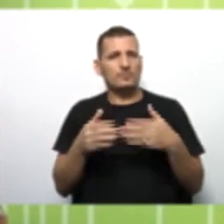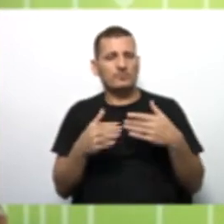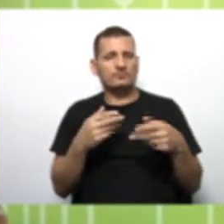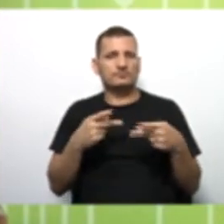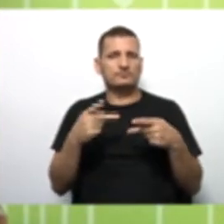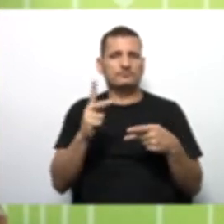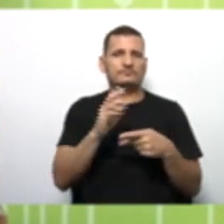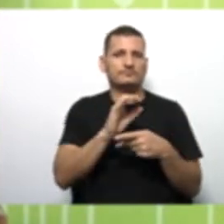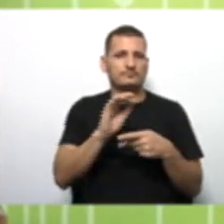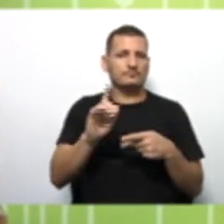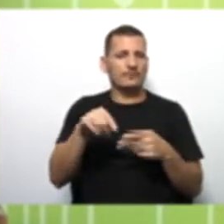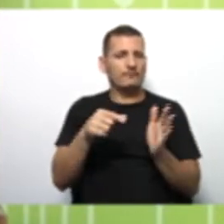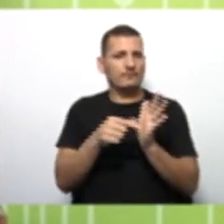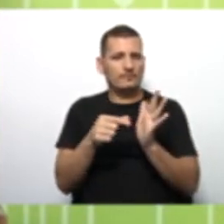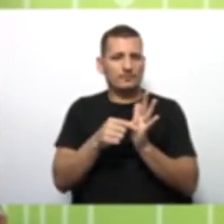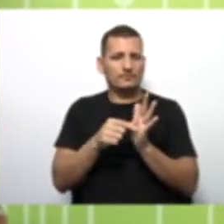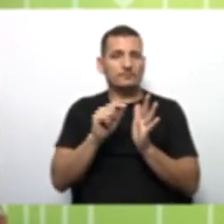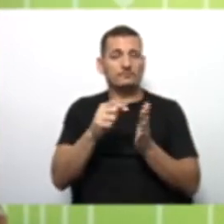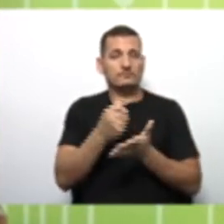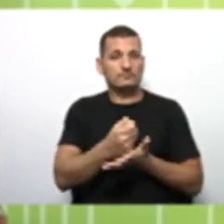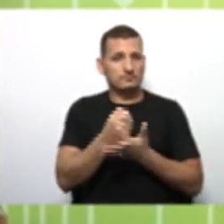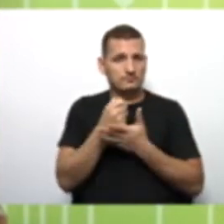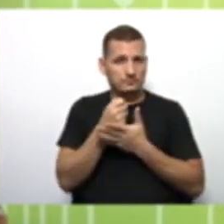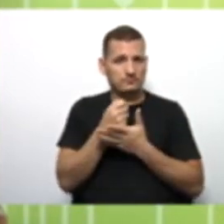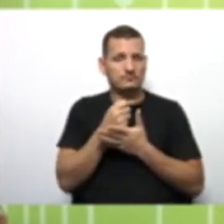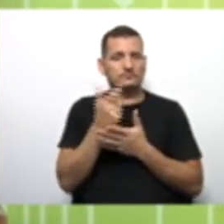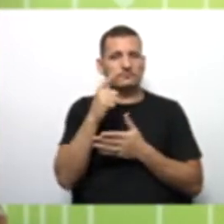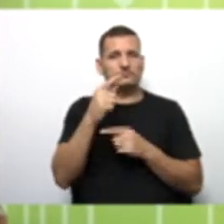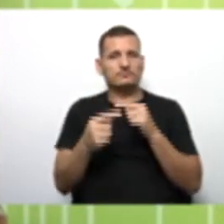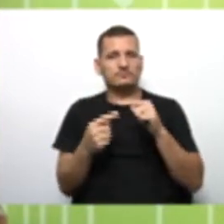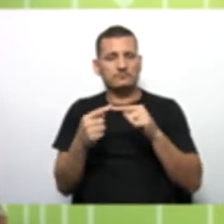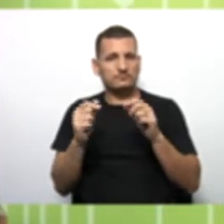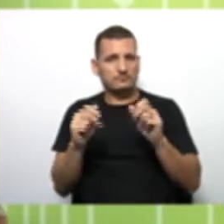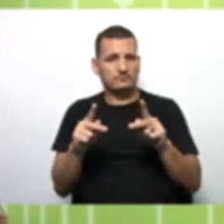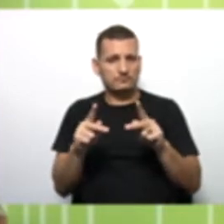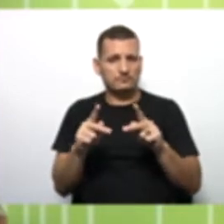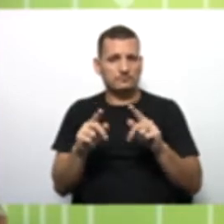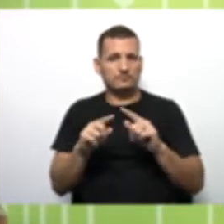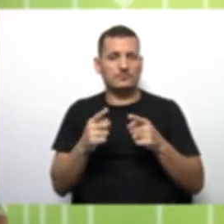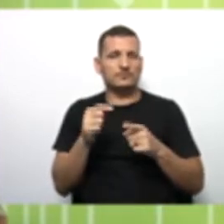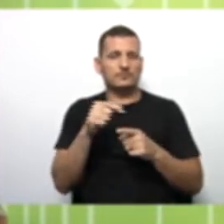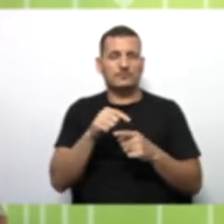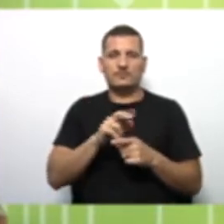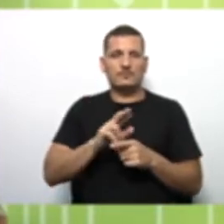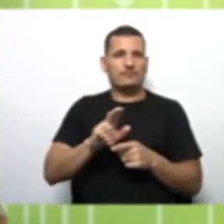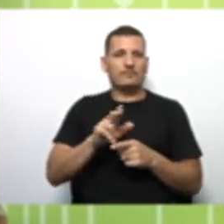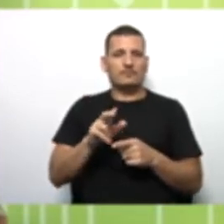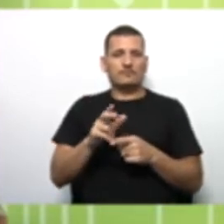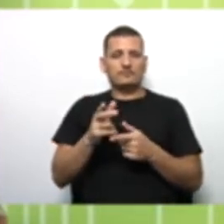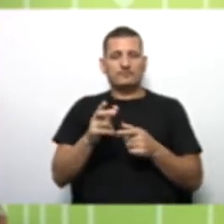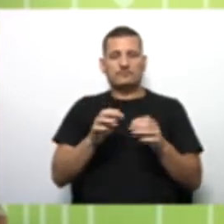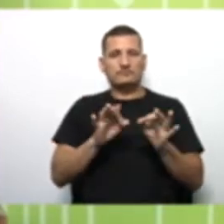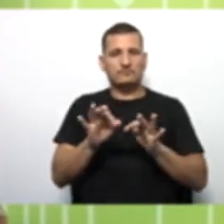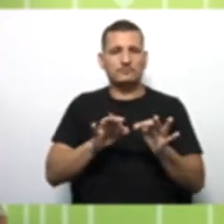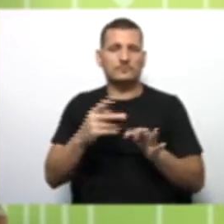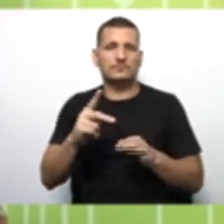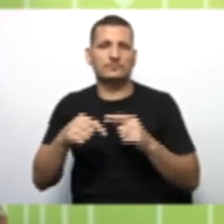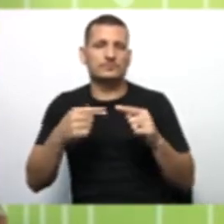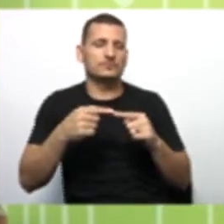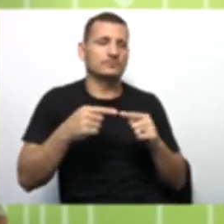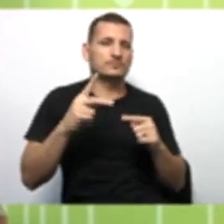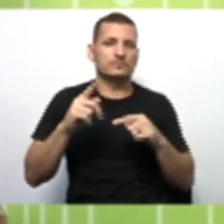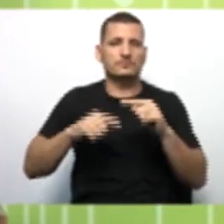são ferramentas. Ferramentas o quê? Nos auxiliam a chegar nos objetivos. Ok? Mas elas não vão produzir lá o seu objetivo, o seu produto